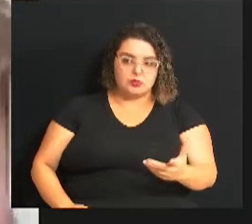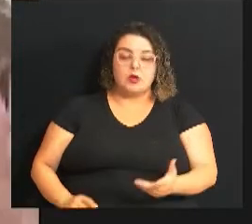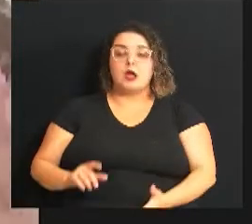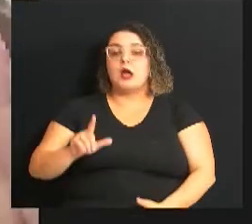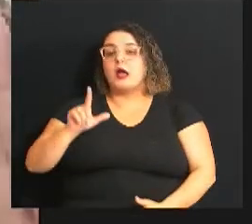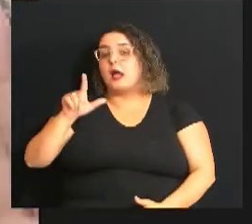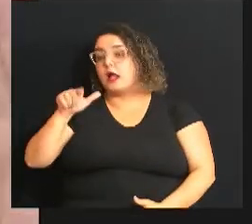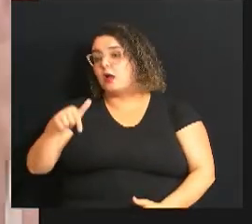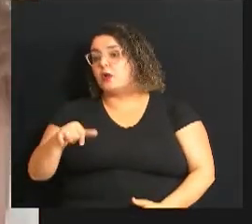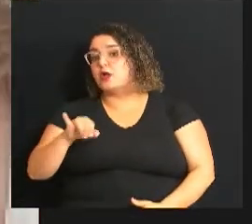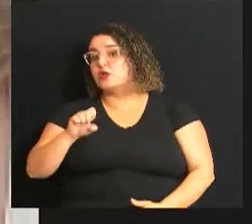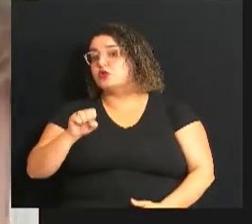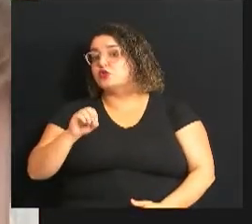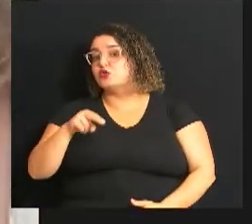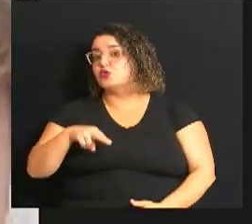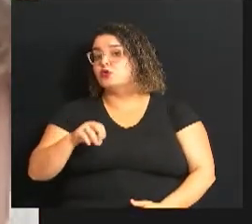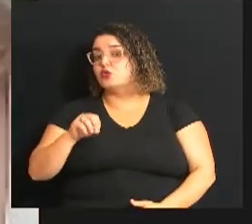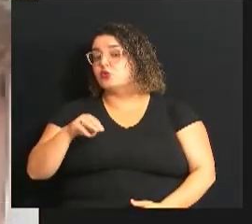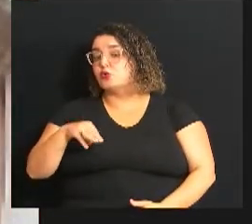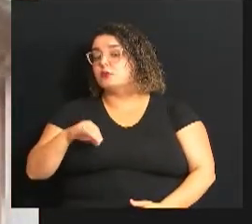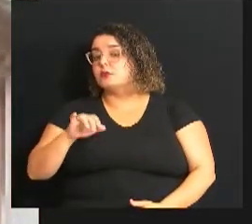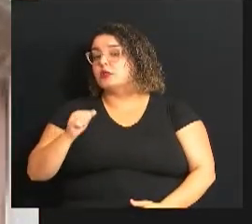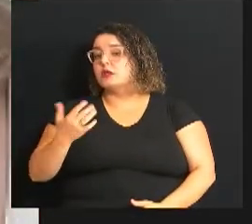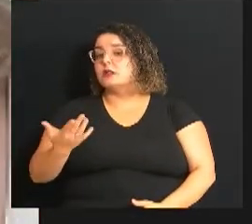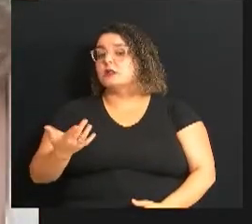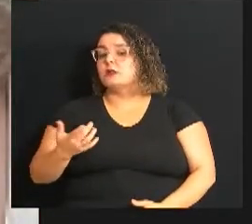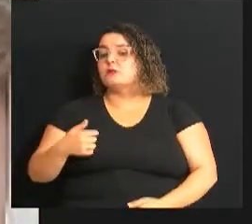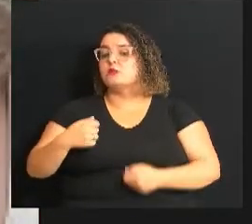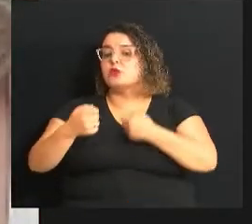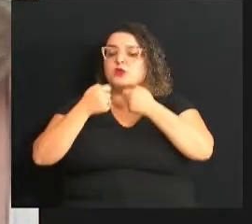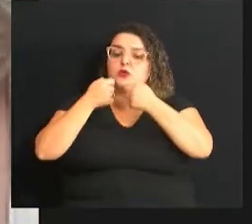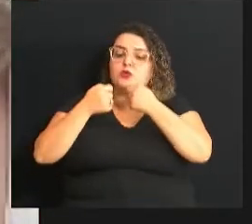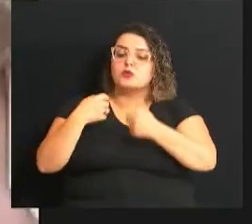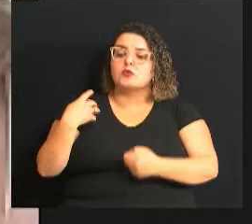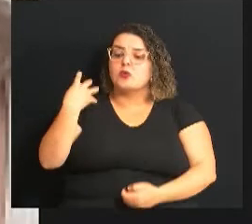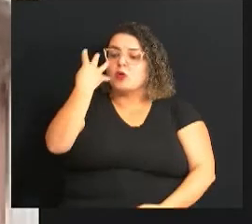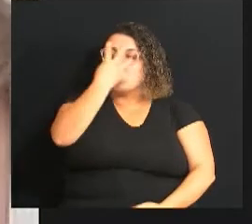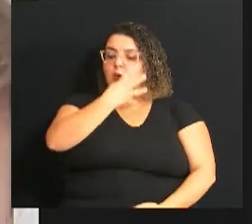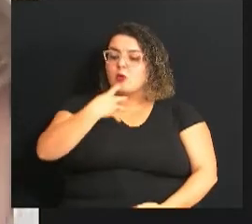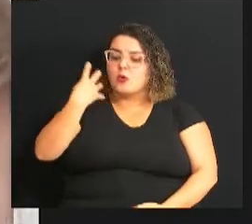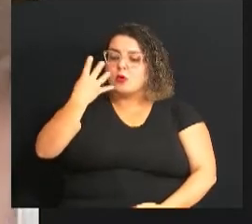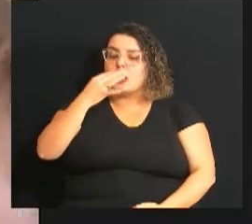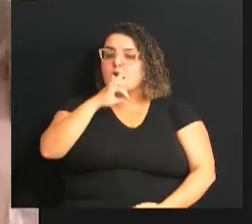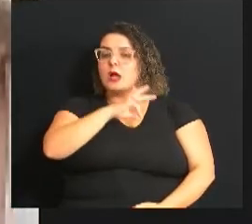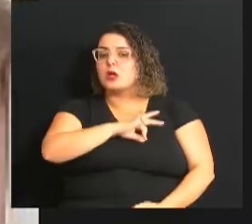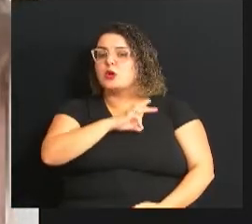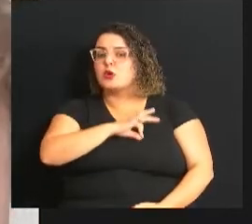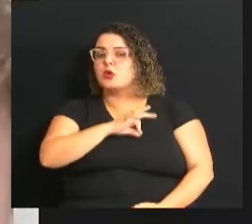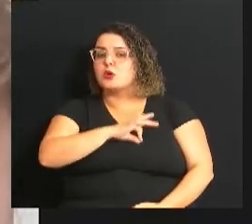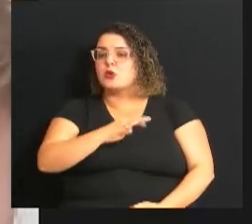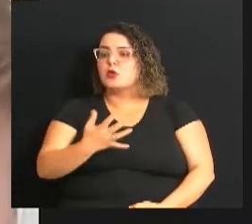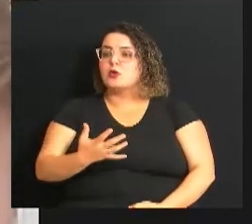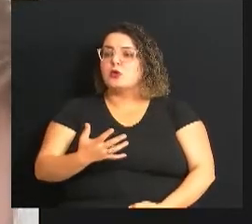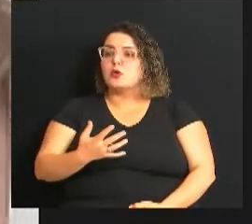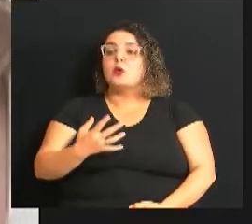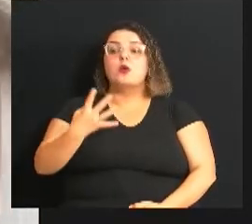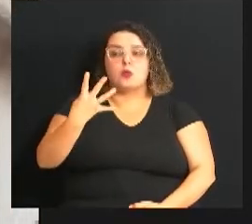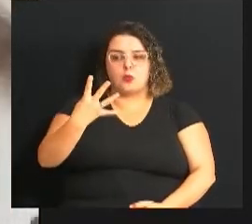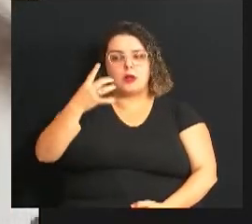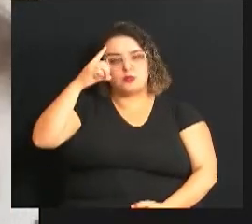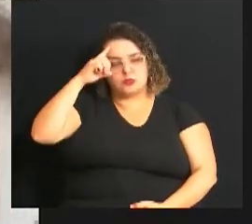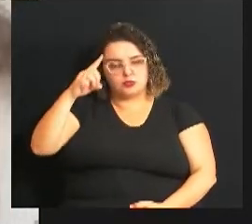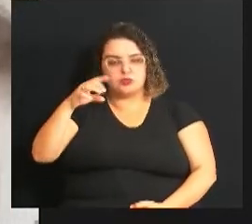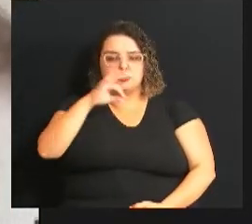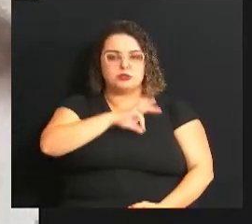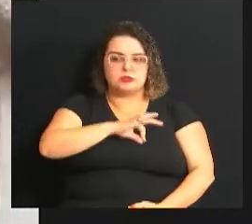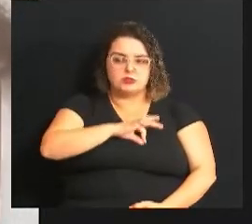que que o jornalista trabalha 4 horas e ganha X, trabalha 4 dias e ganha X, eu trabalho